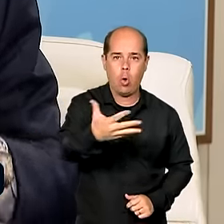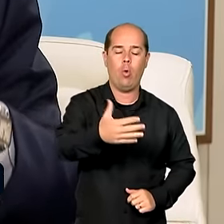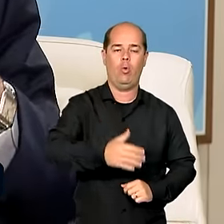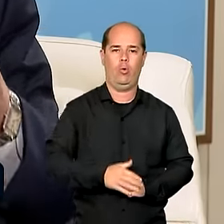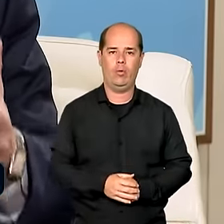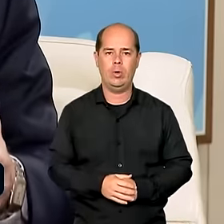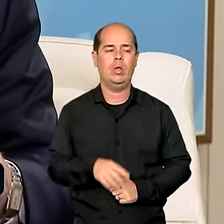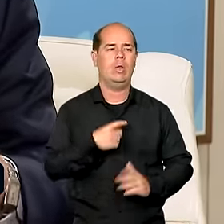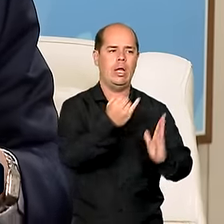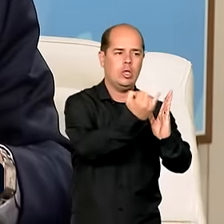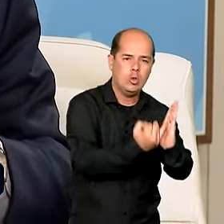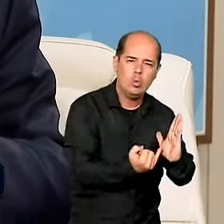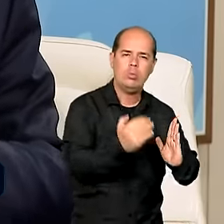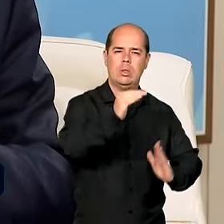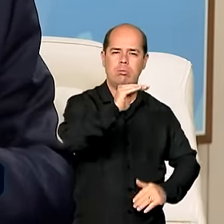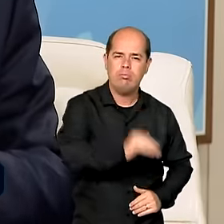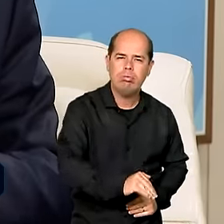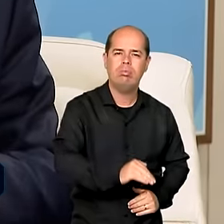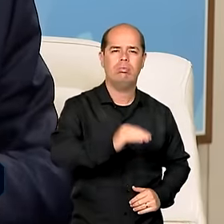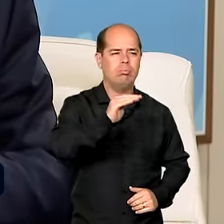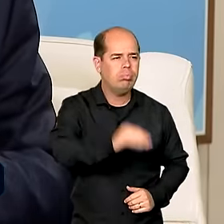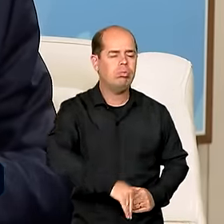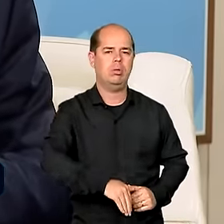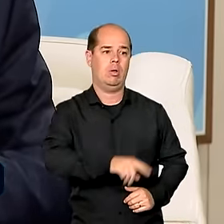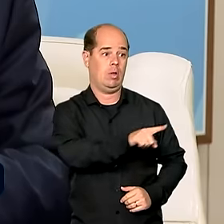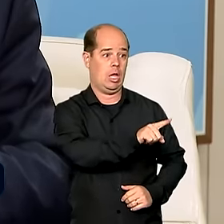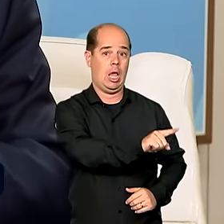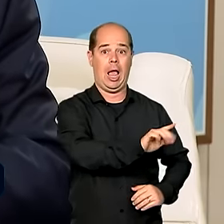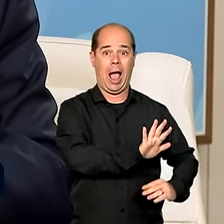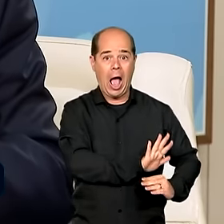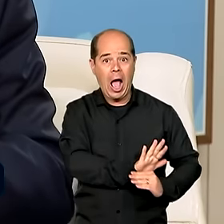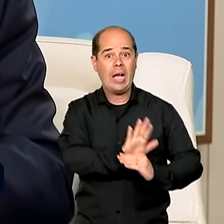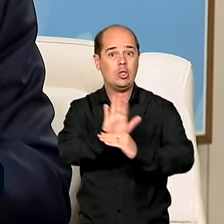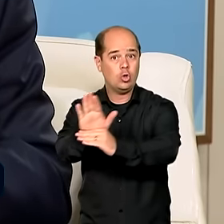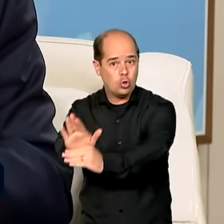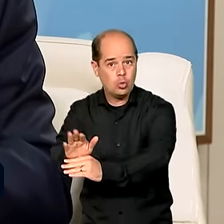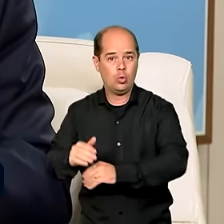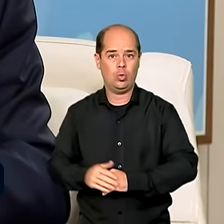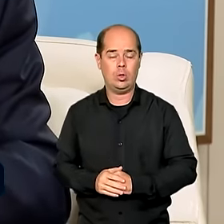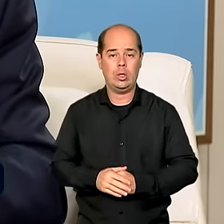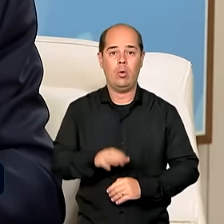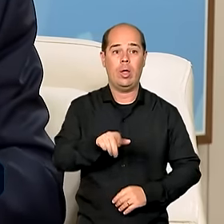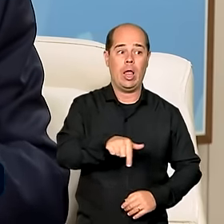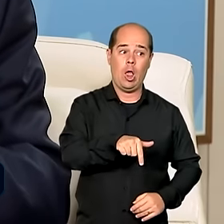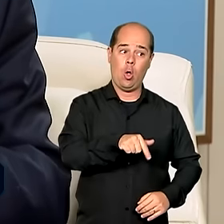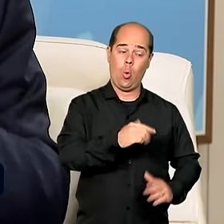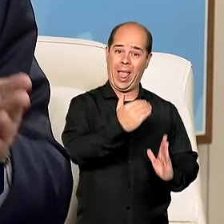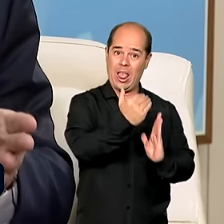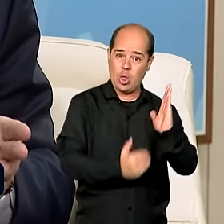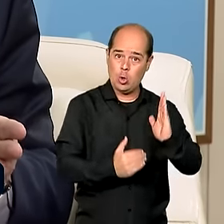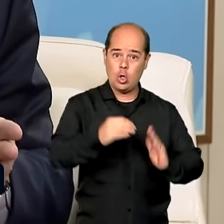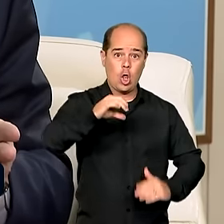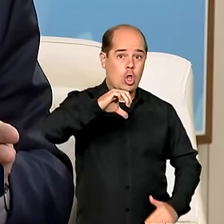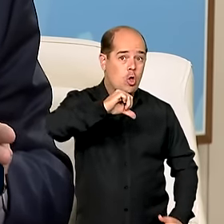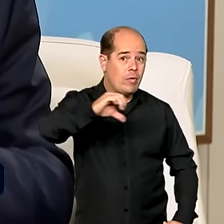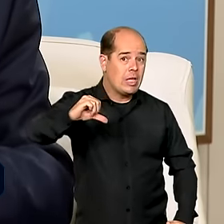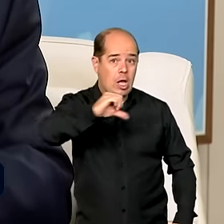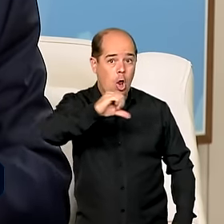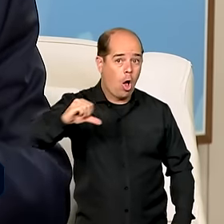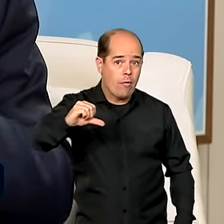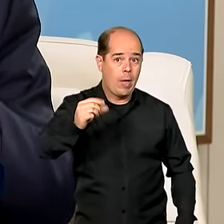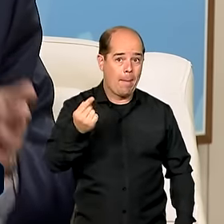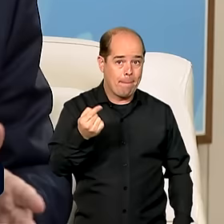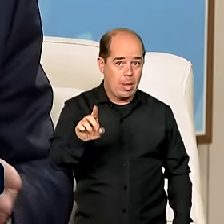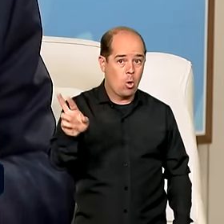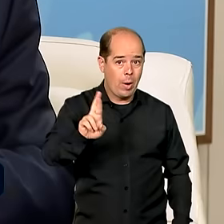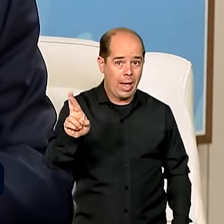economia ajudando a população eu reduzo em até R 99.000 Mas nós vamos tirar um caminhão velho